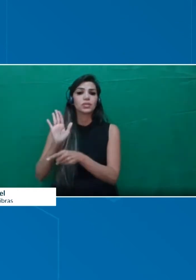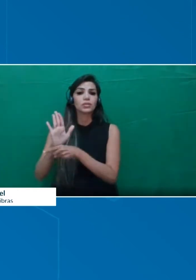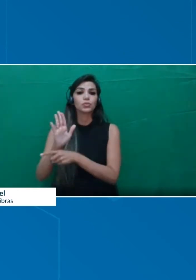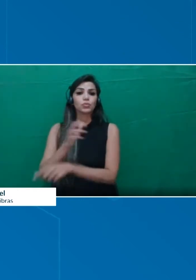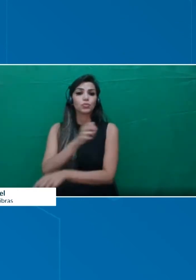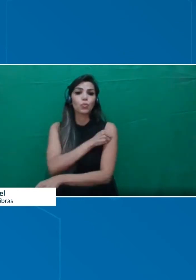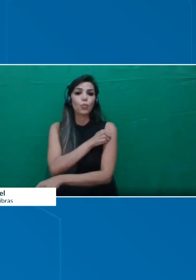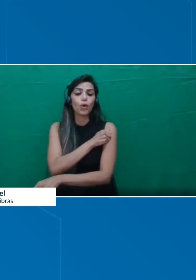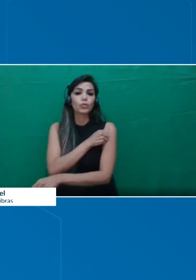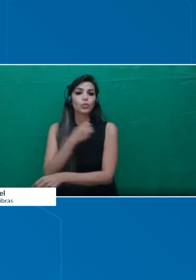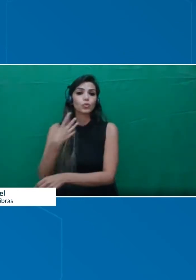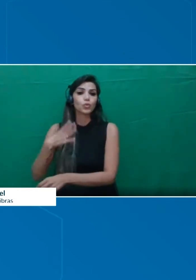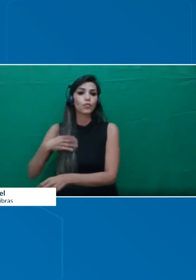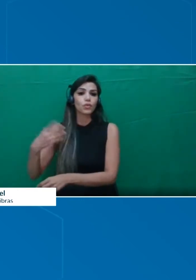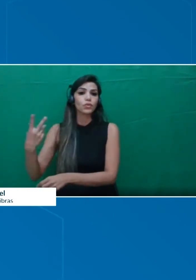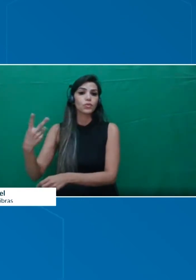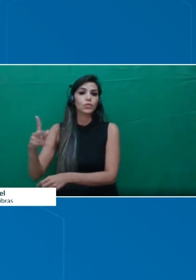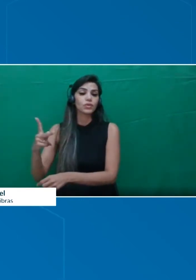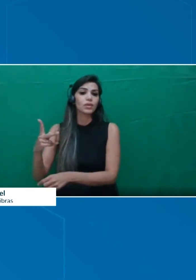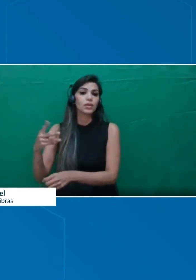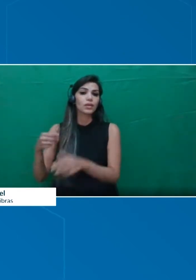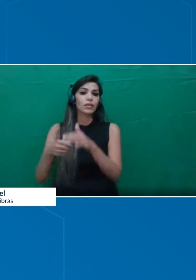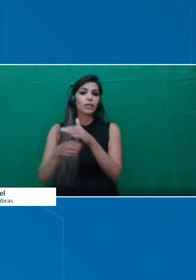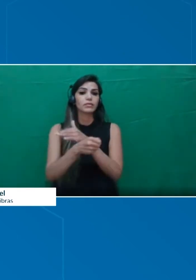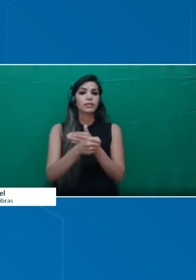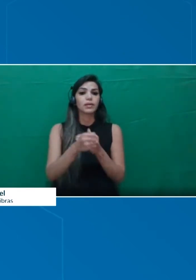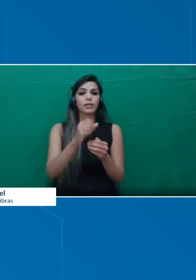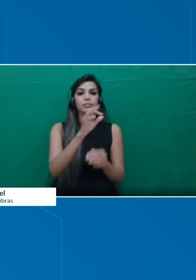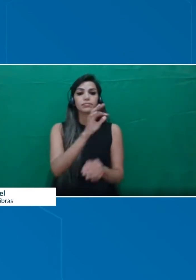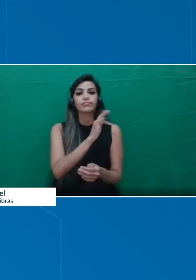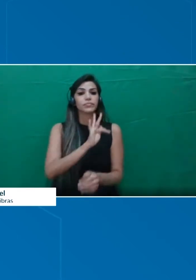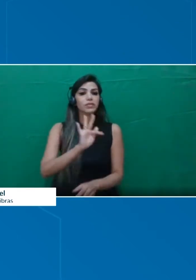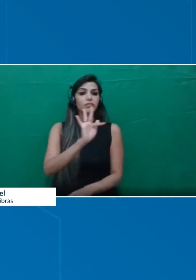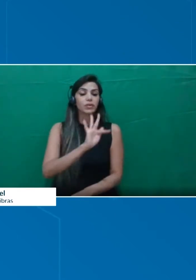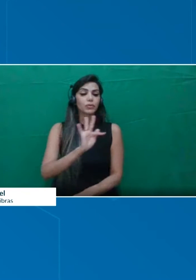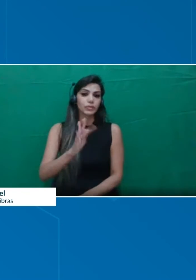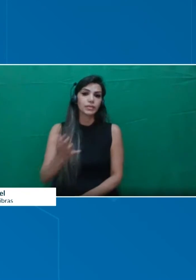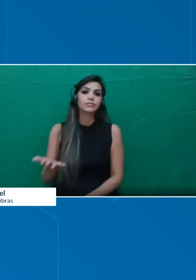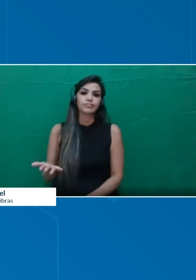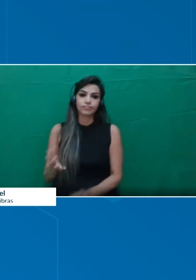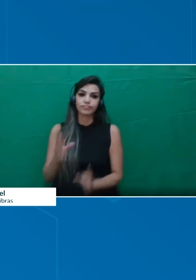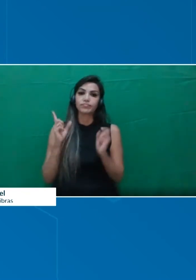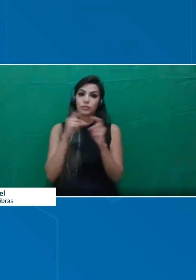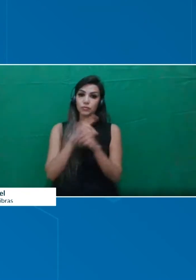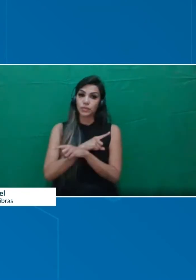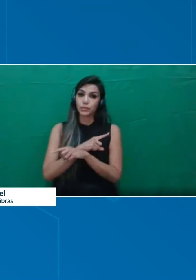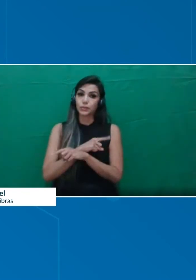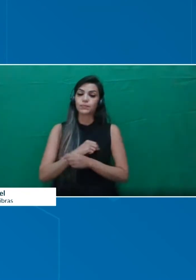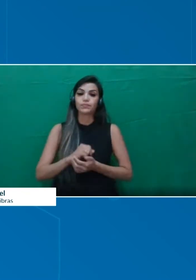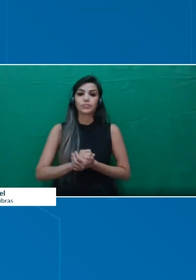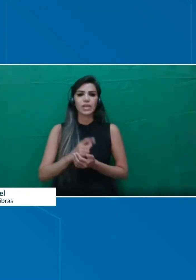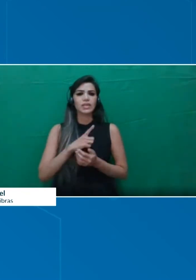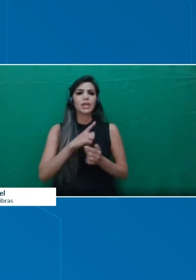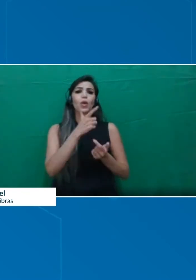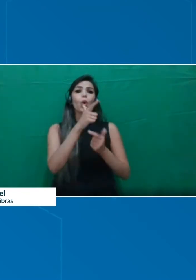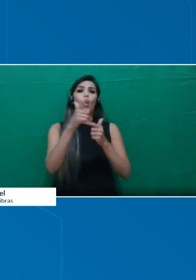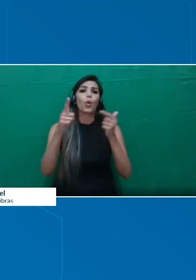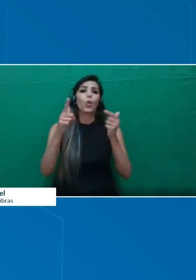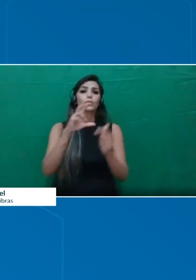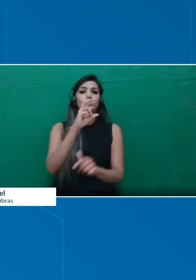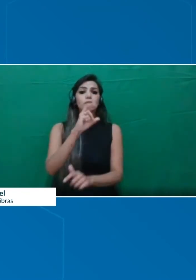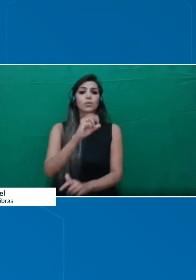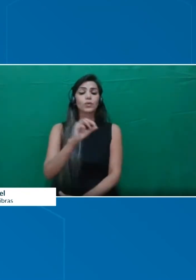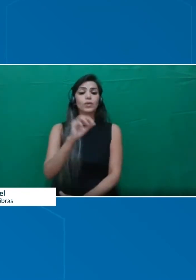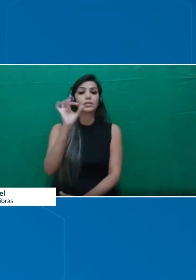remeter a algumas coisas que eu quero comentar depois. Mas eu falei desse perfil que representa 25%. Tem outros